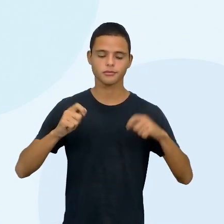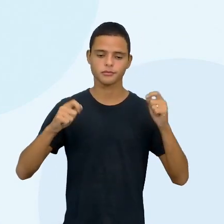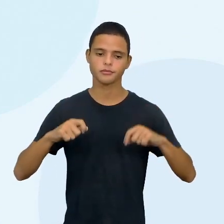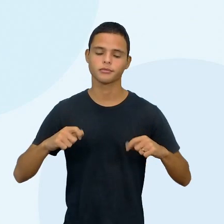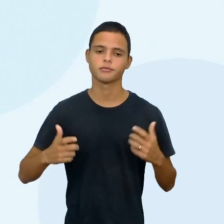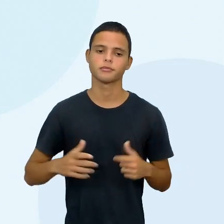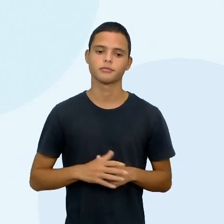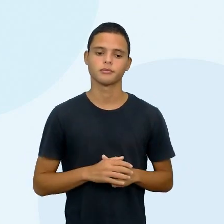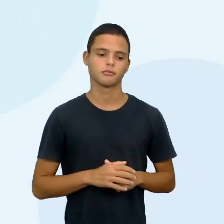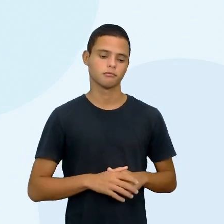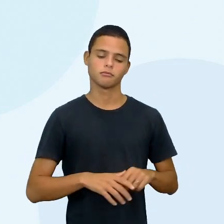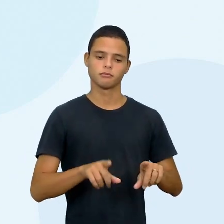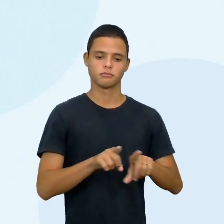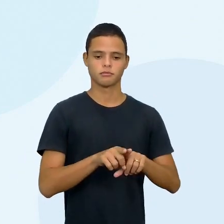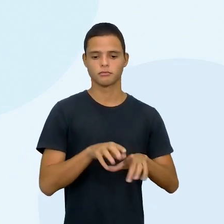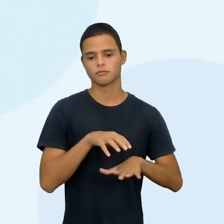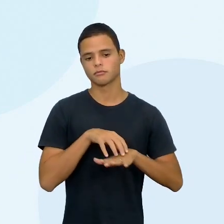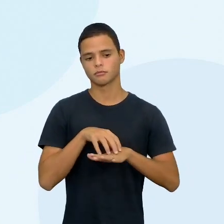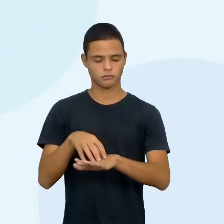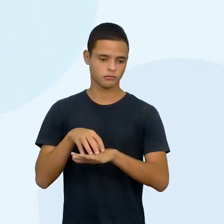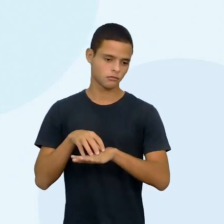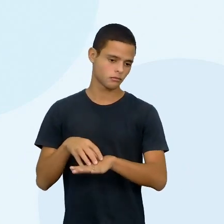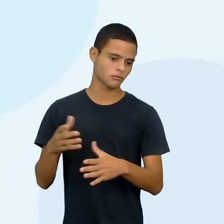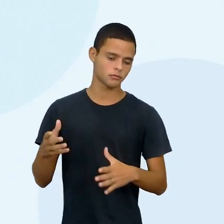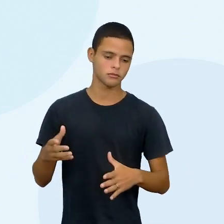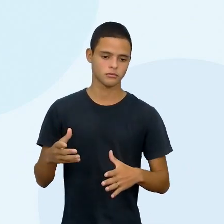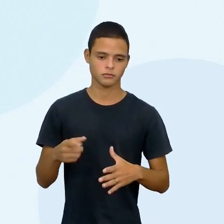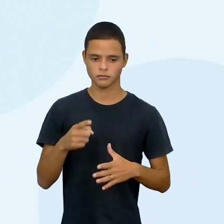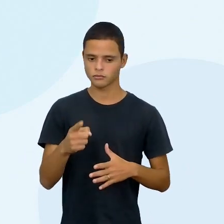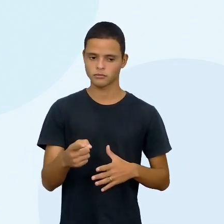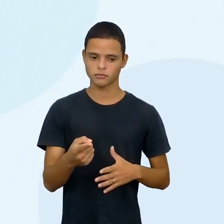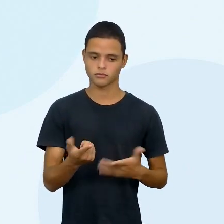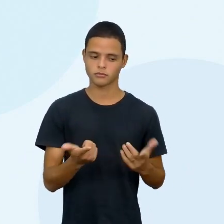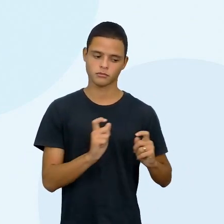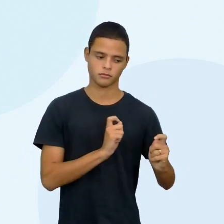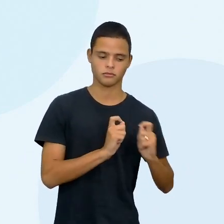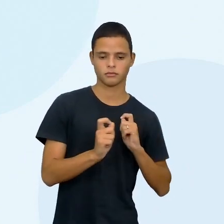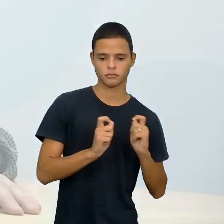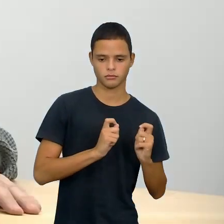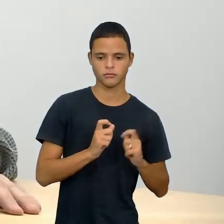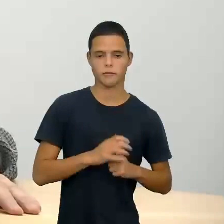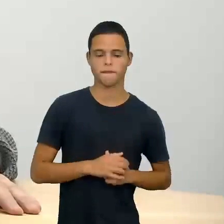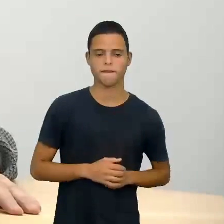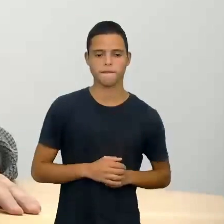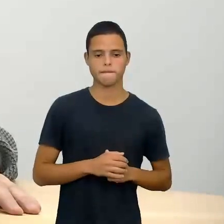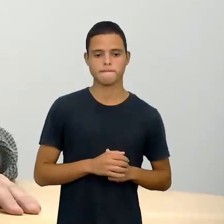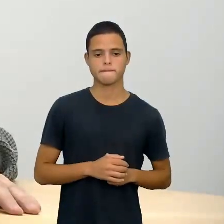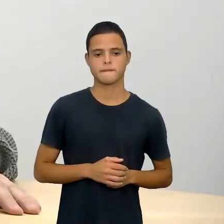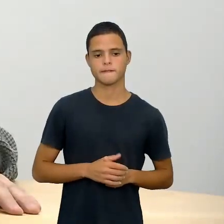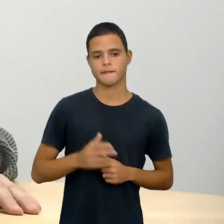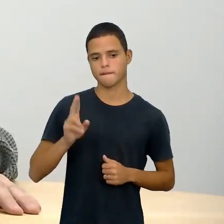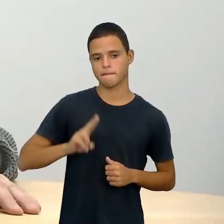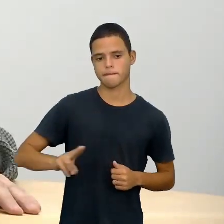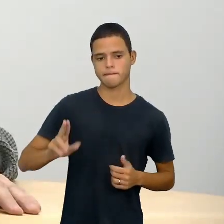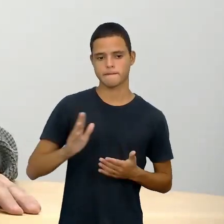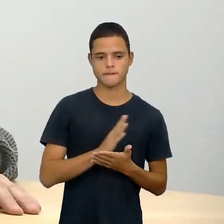sem falar que o transporte, né? Você vai economizar muito no transporte. E ele está sendo usado em